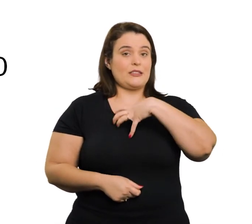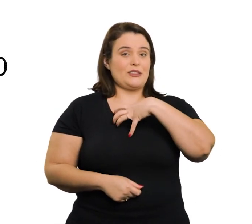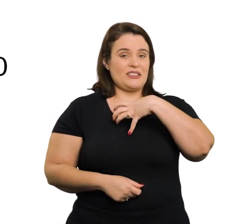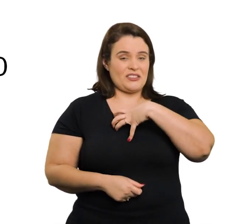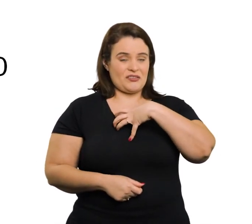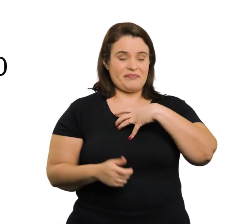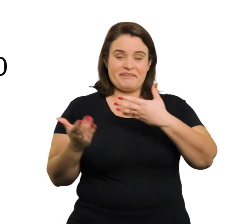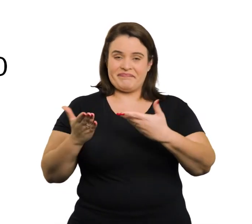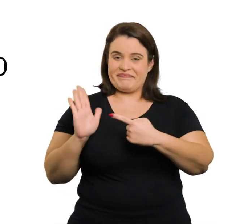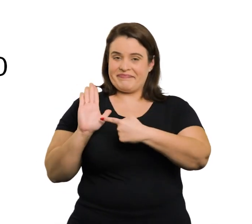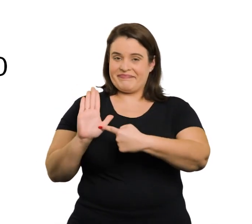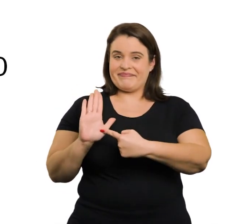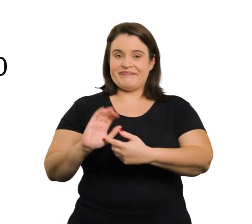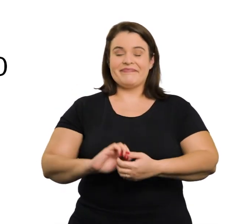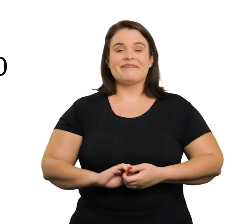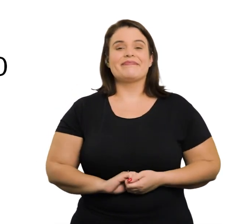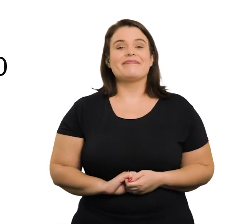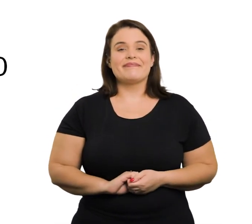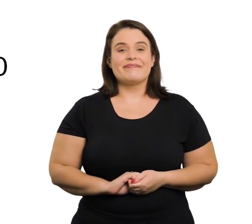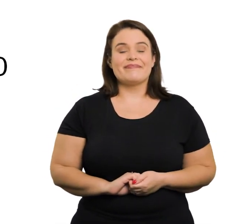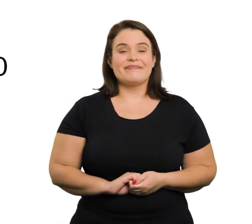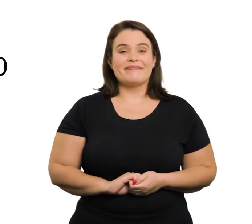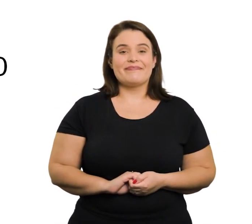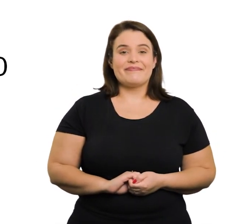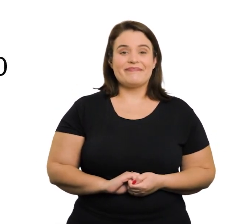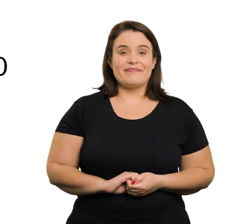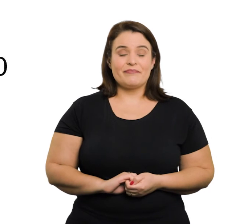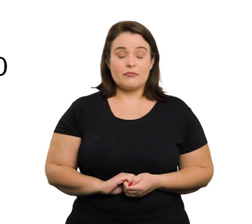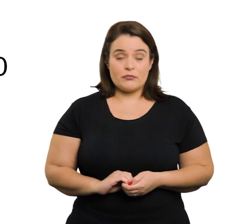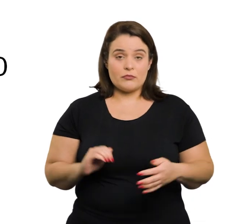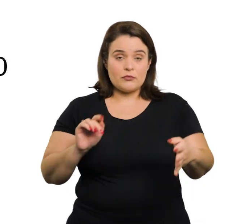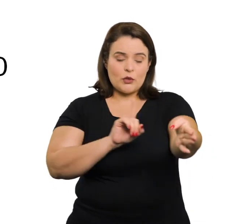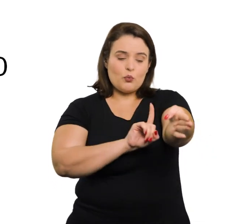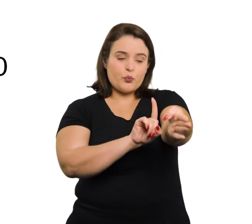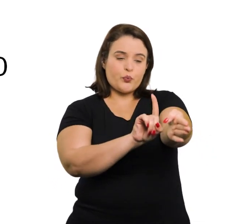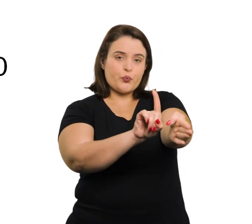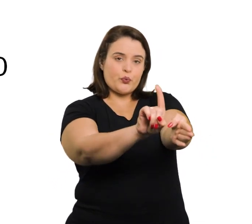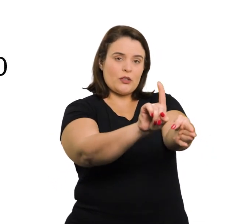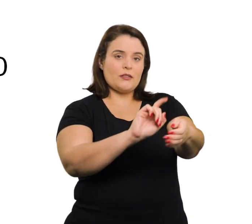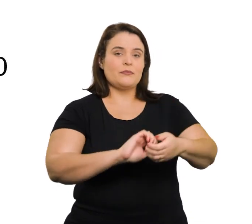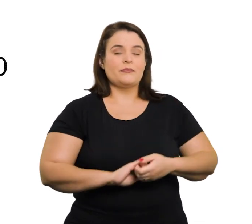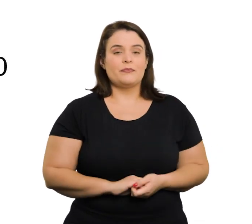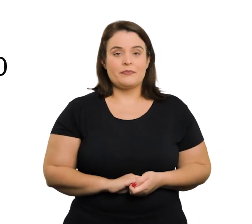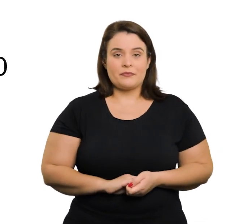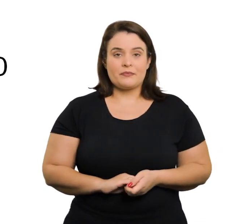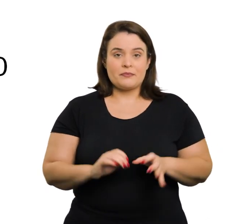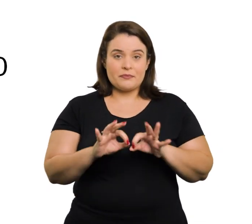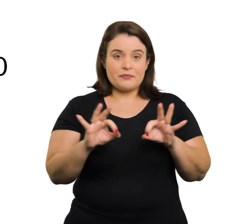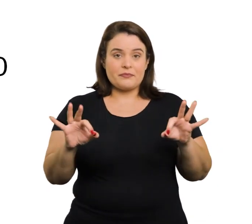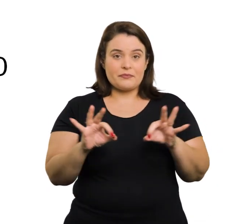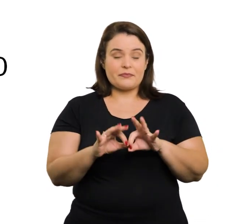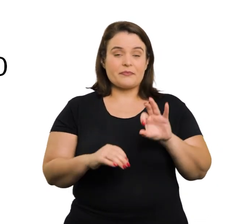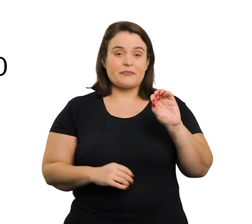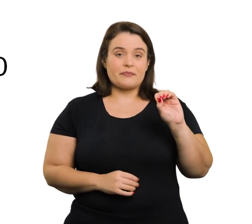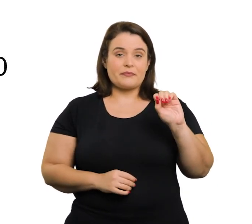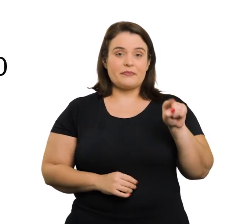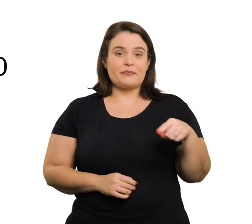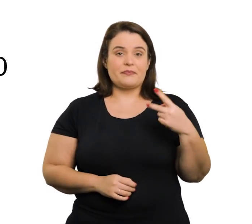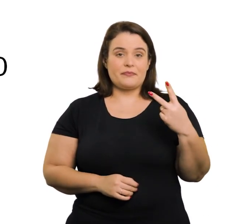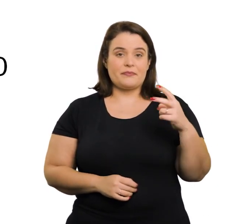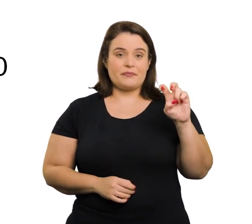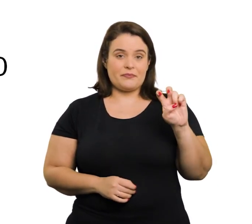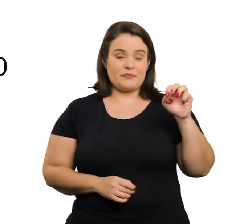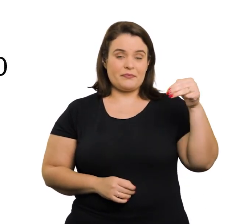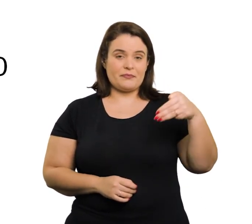Deve apresentar as seguintes características: instalação no sentido do caminhamento, largura